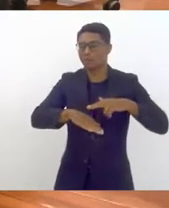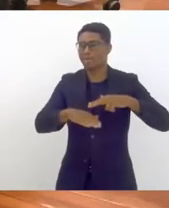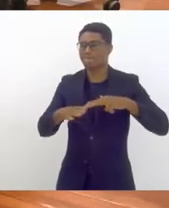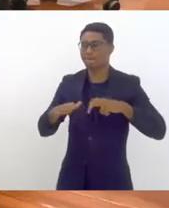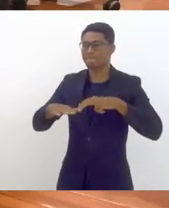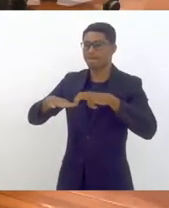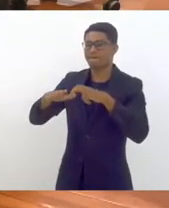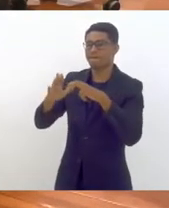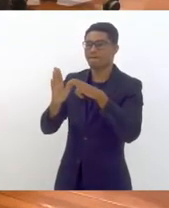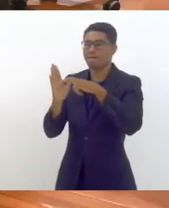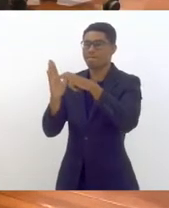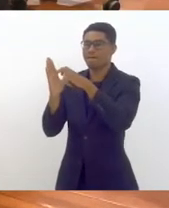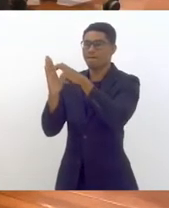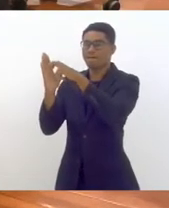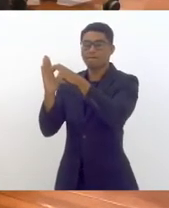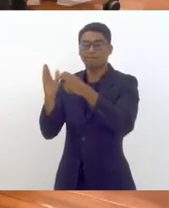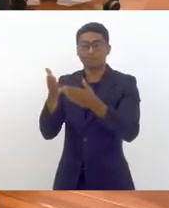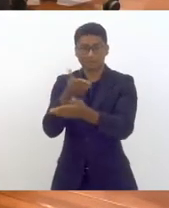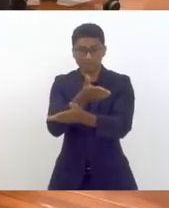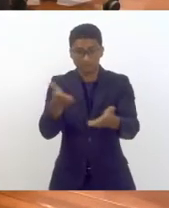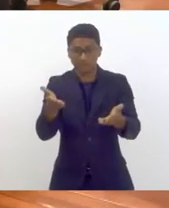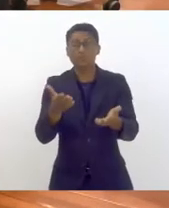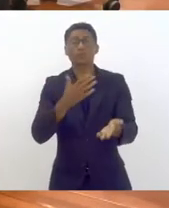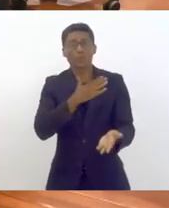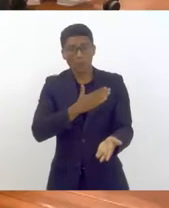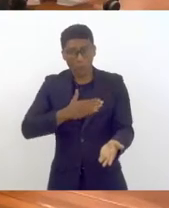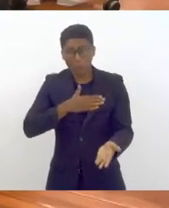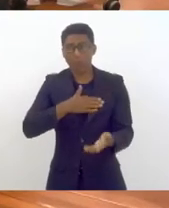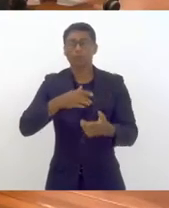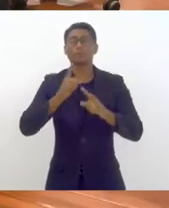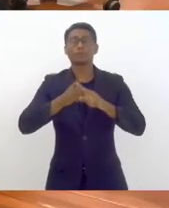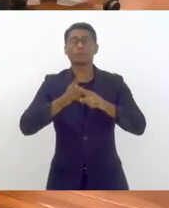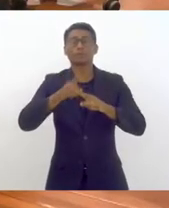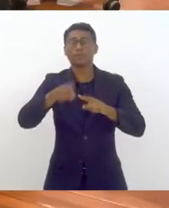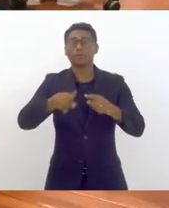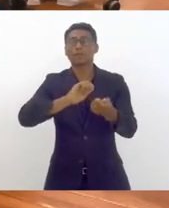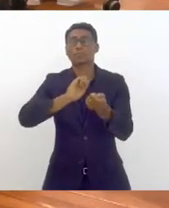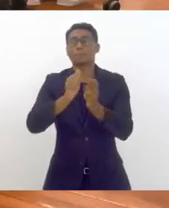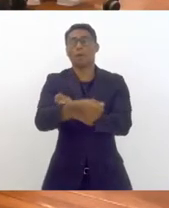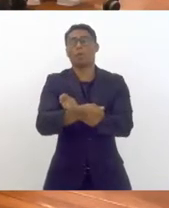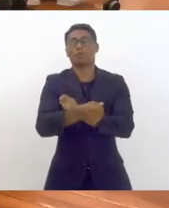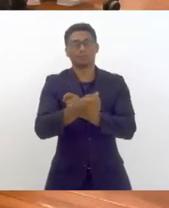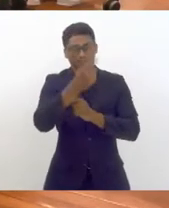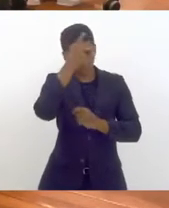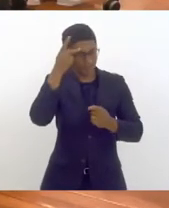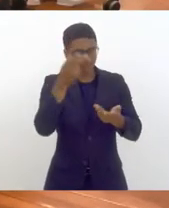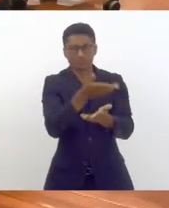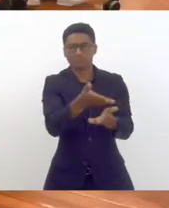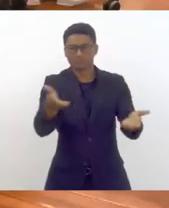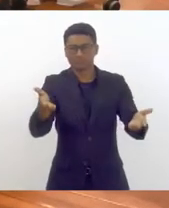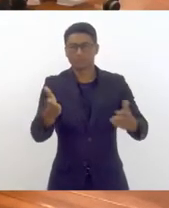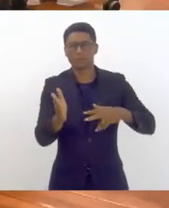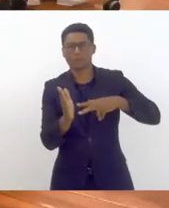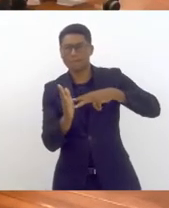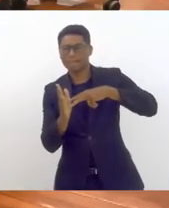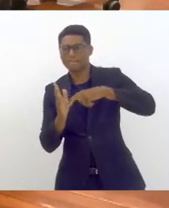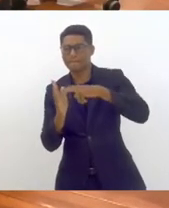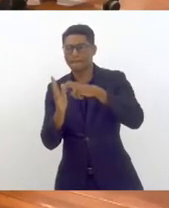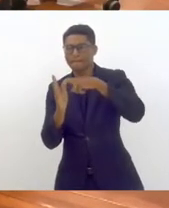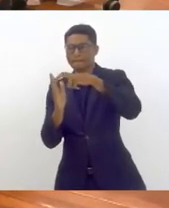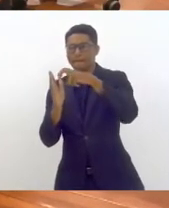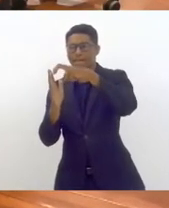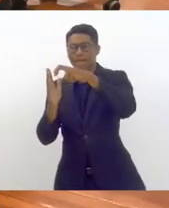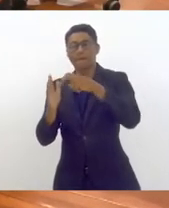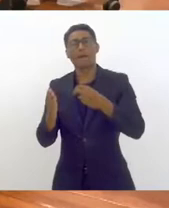uma liberdade para esse esporte, e esses montanhistas, caminhantes, excursionistas, eles